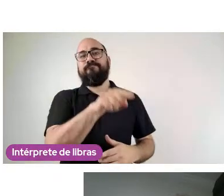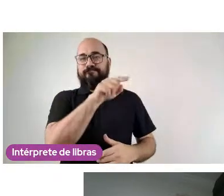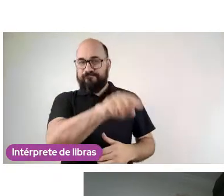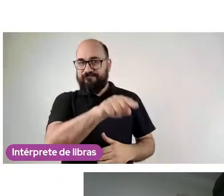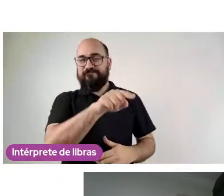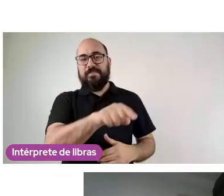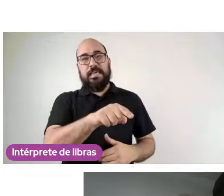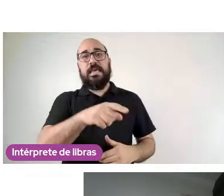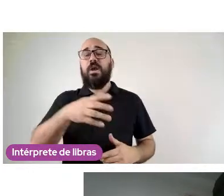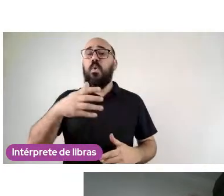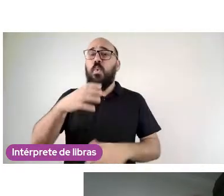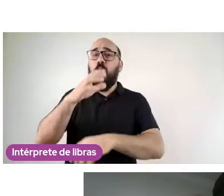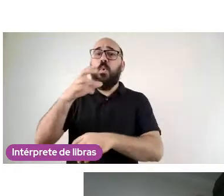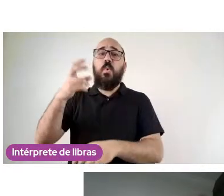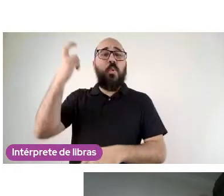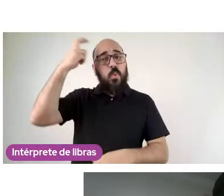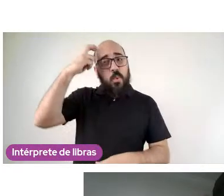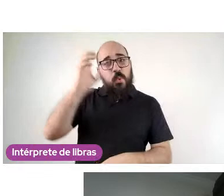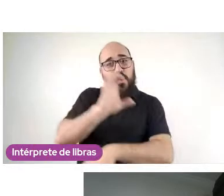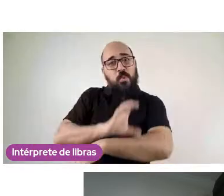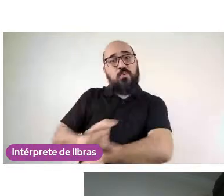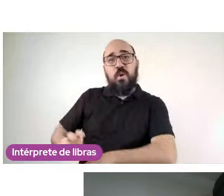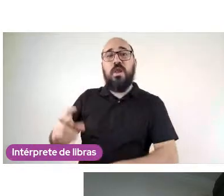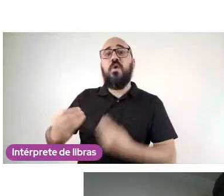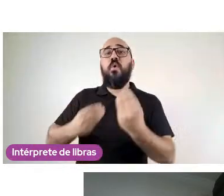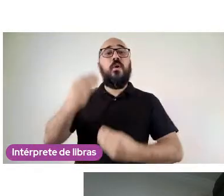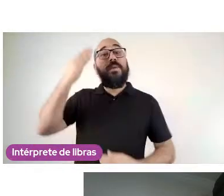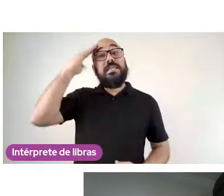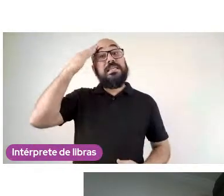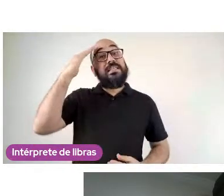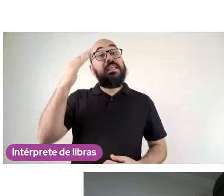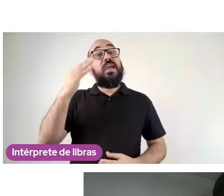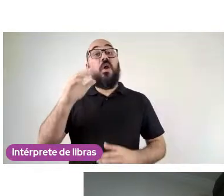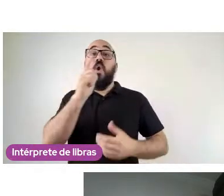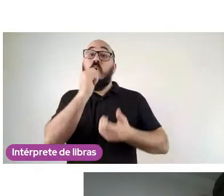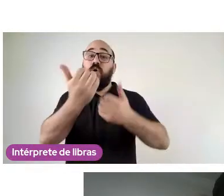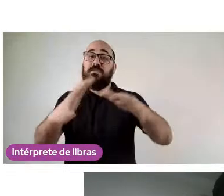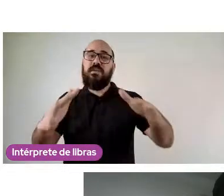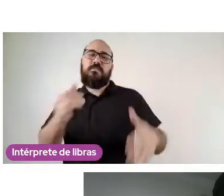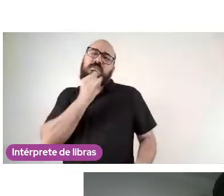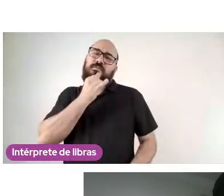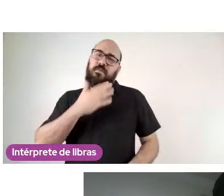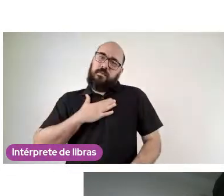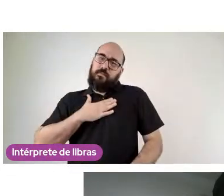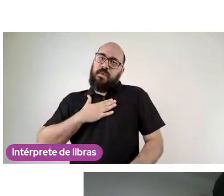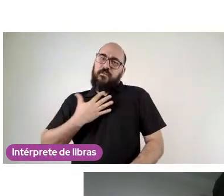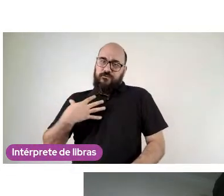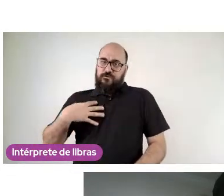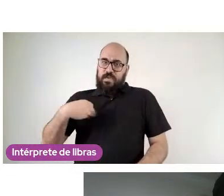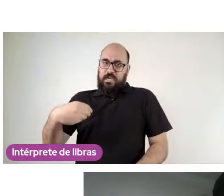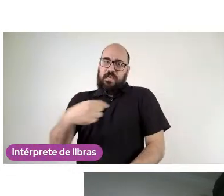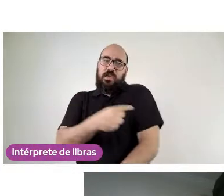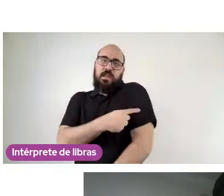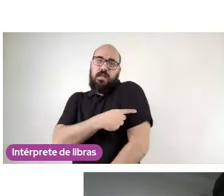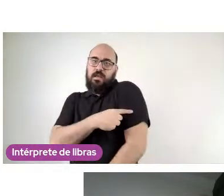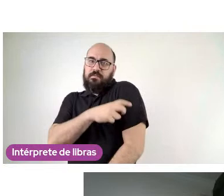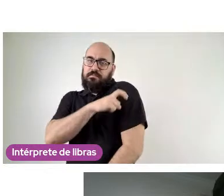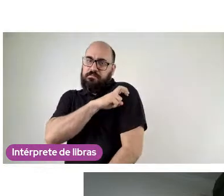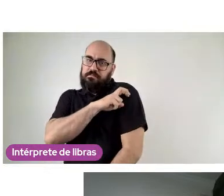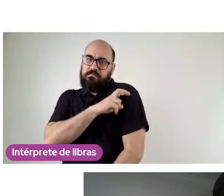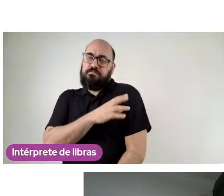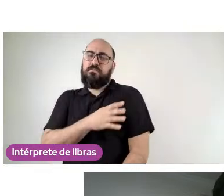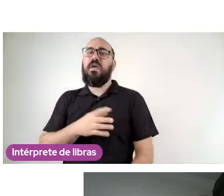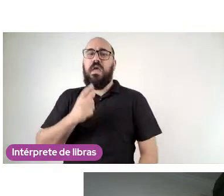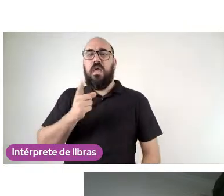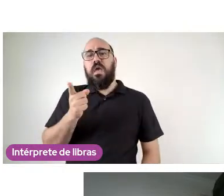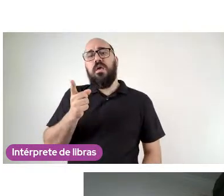o oceano e entender, por exemplo, minha filha está no ensino fundamental, se um livro de geografia, de ciências, eu não sei mais quando